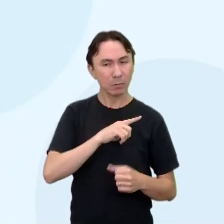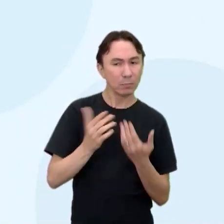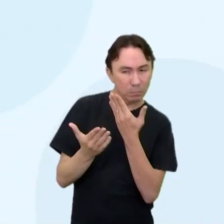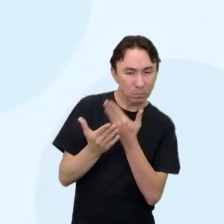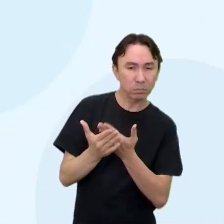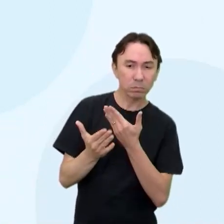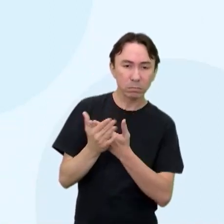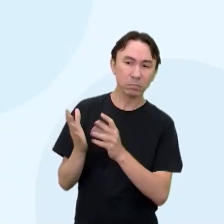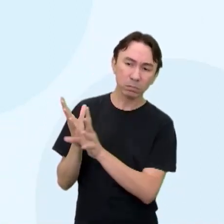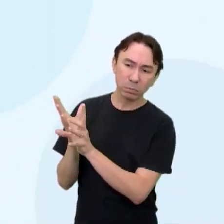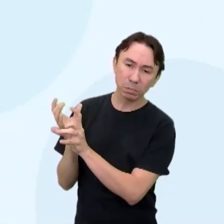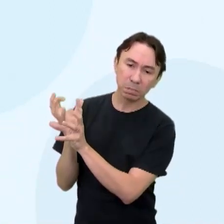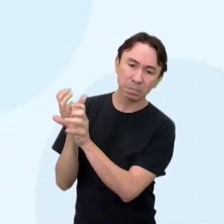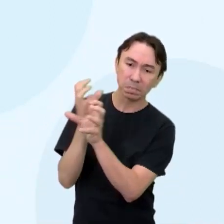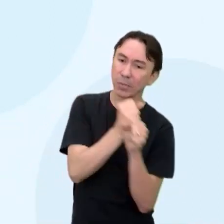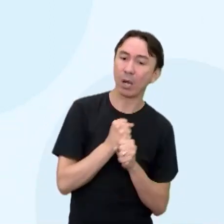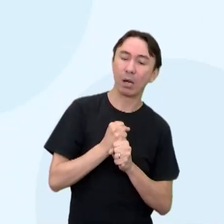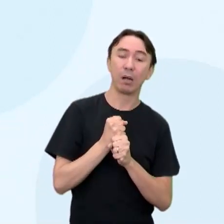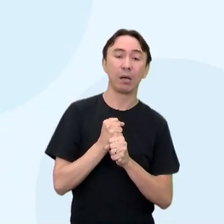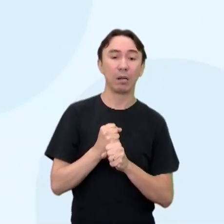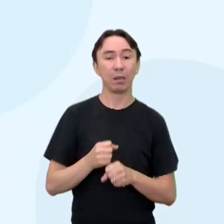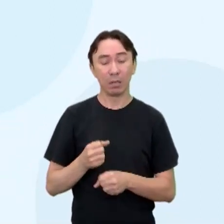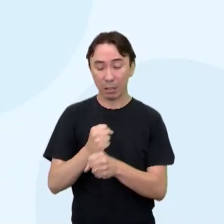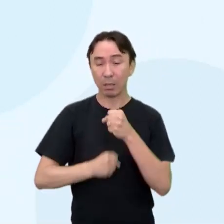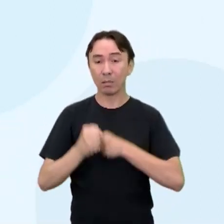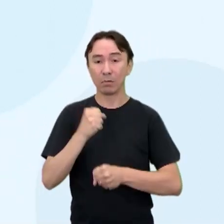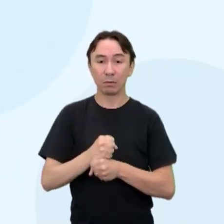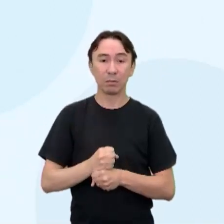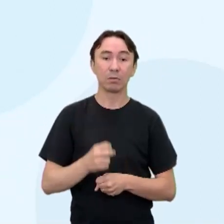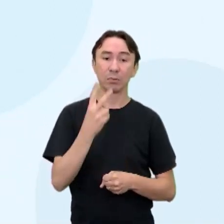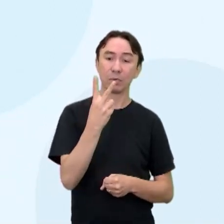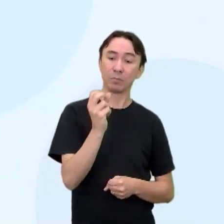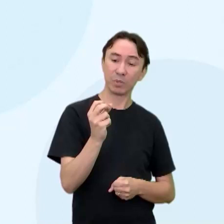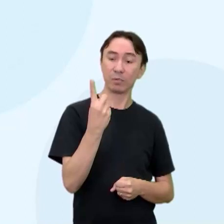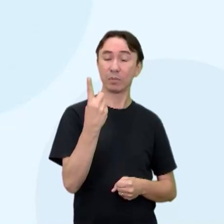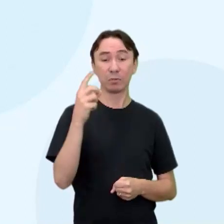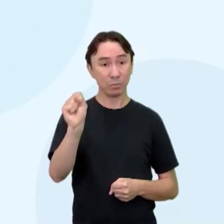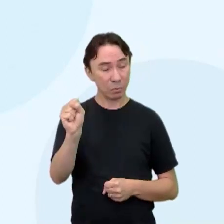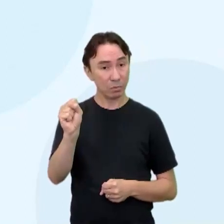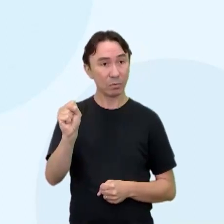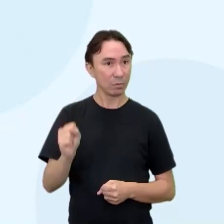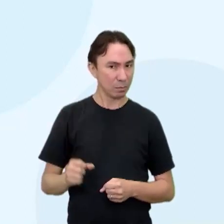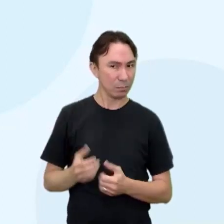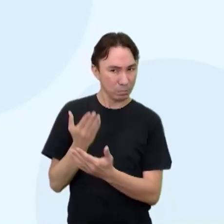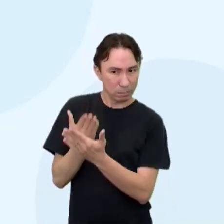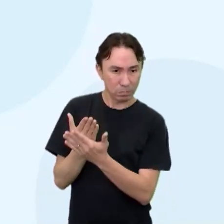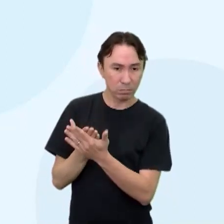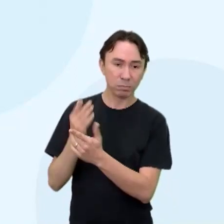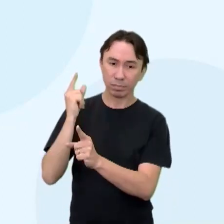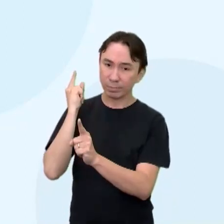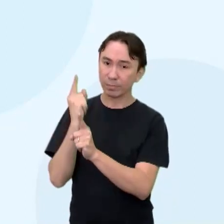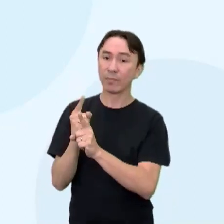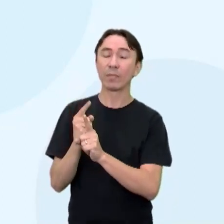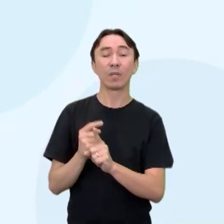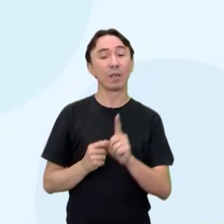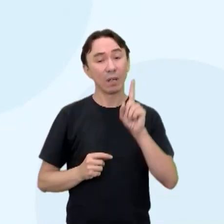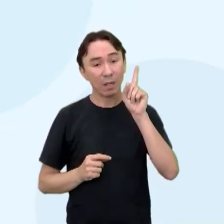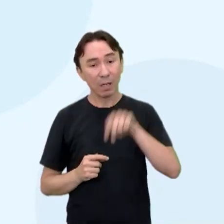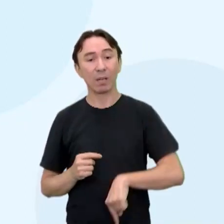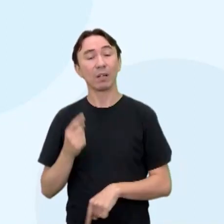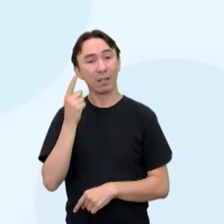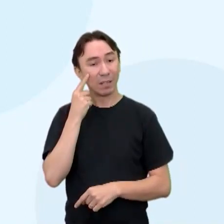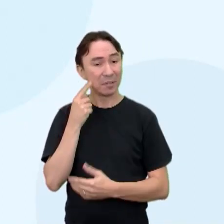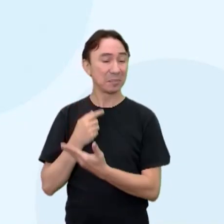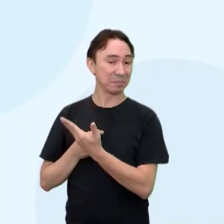né, geográficas aqui no Brasil, foi em 2018, e alocado aí no primeiro nível da gestão